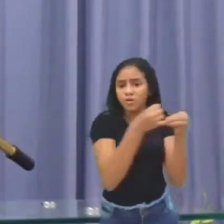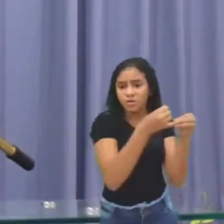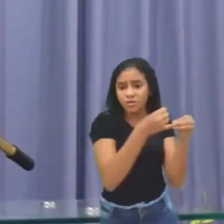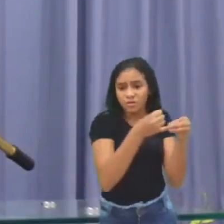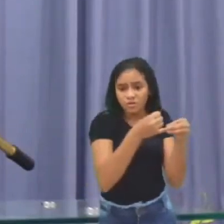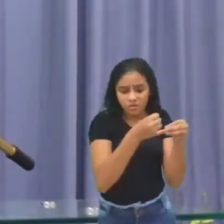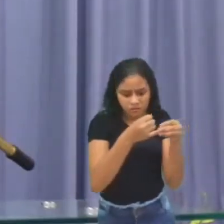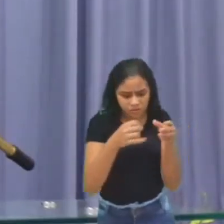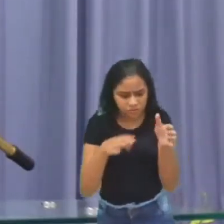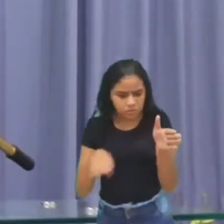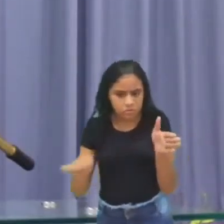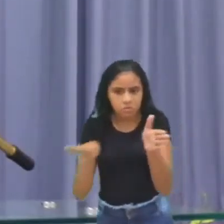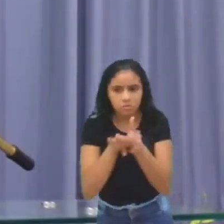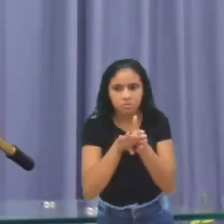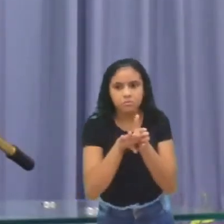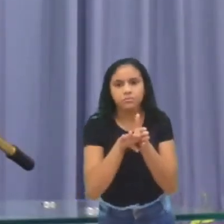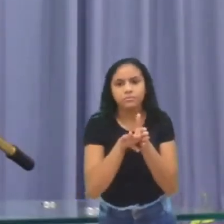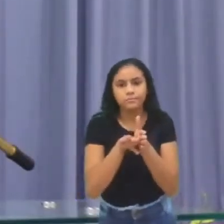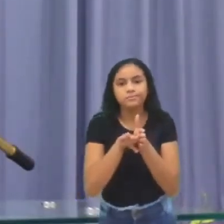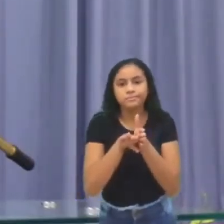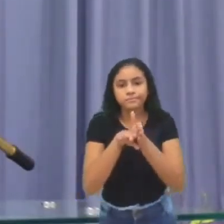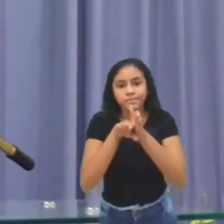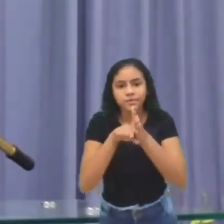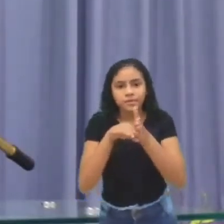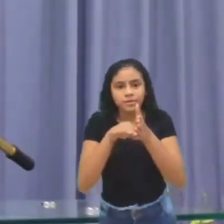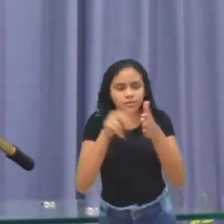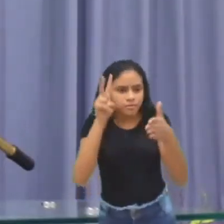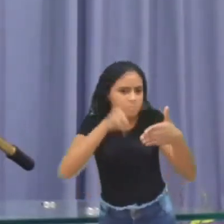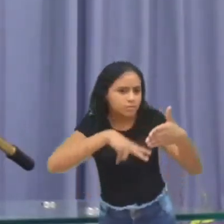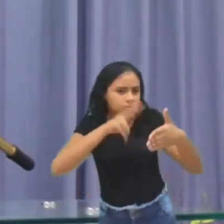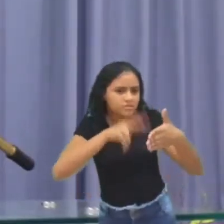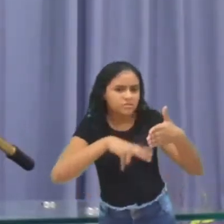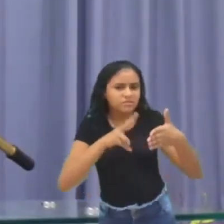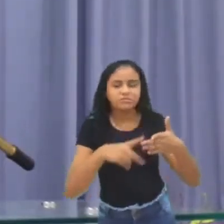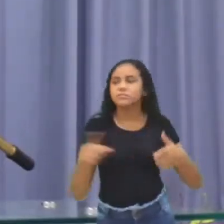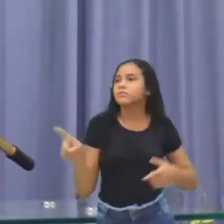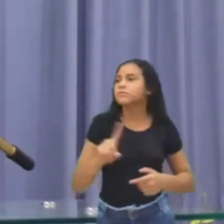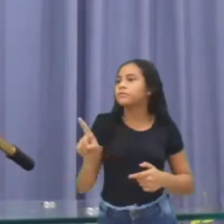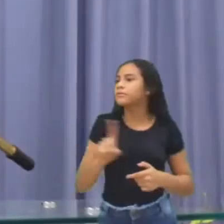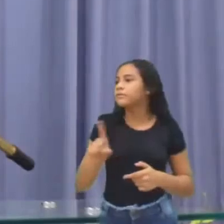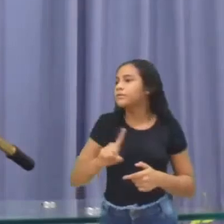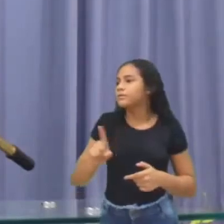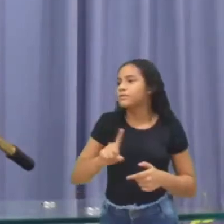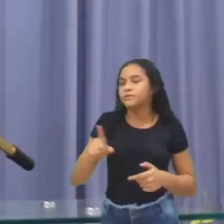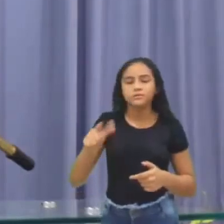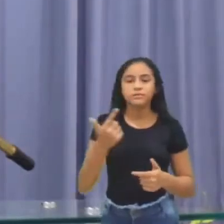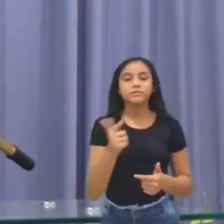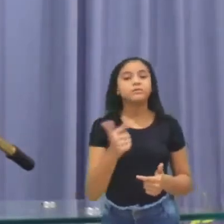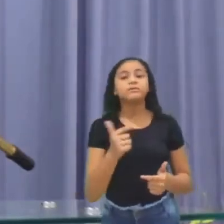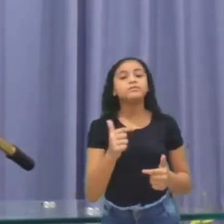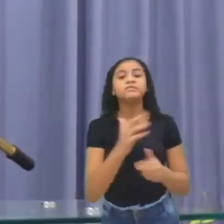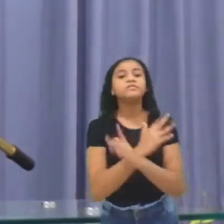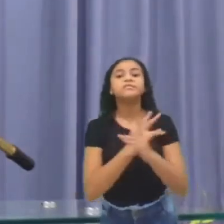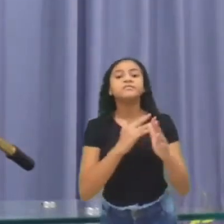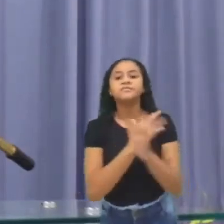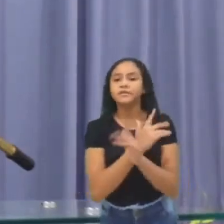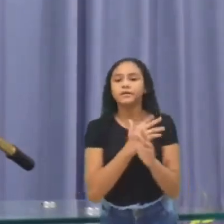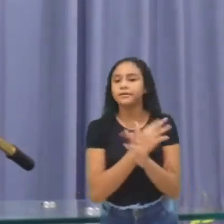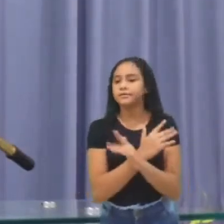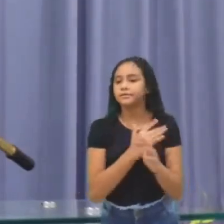do relato, ou dando o seu relatório, Josué não disse assim: não, lá não tem cidade fortificada não, lá são